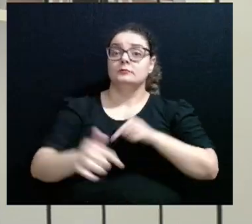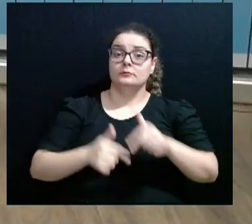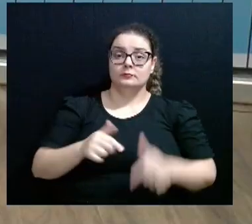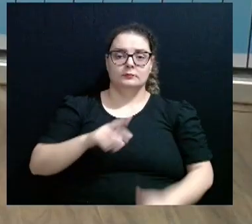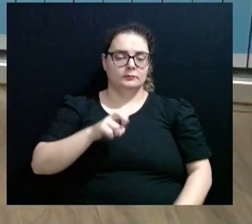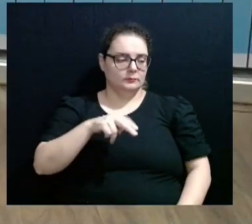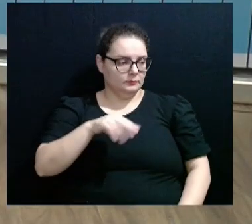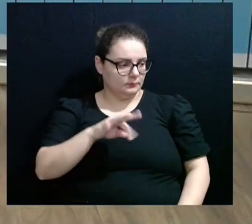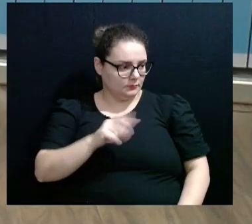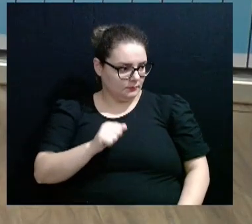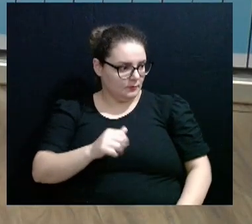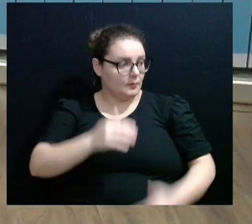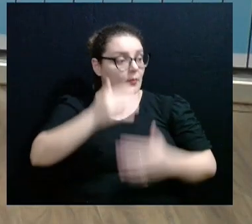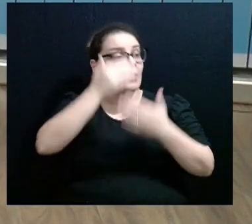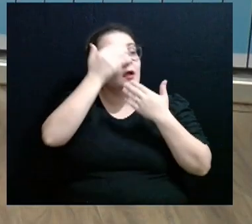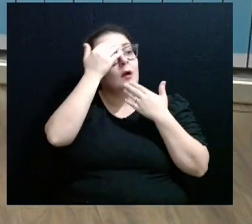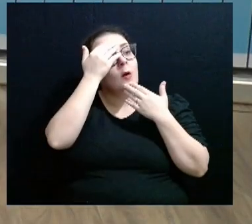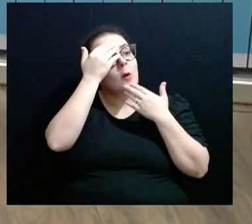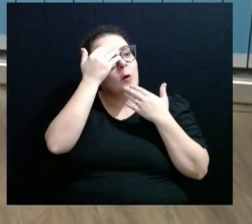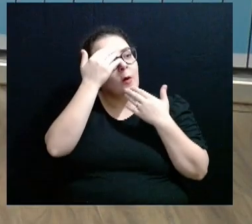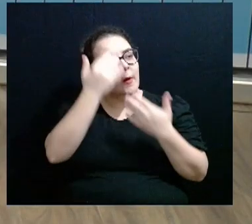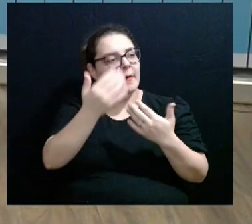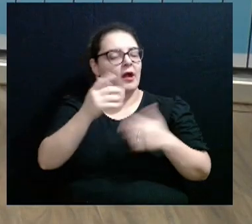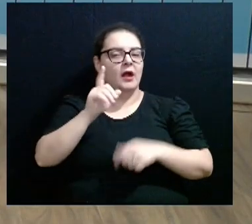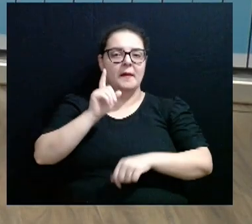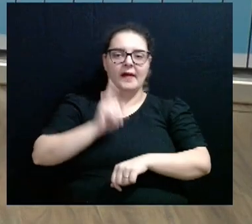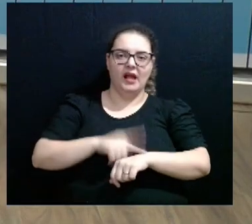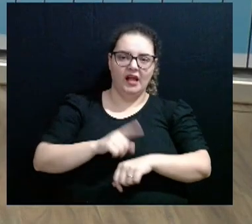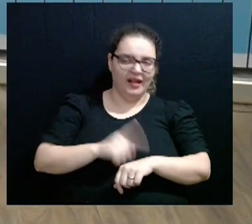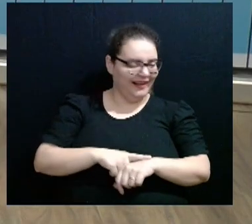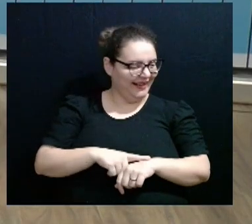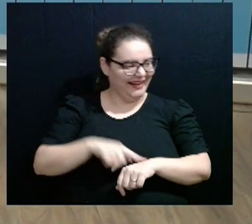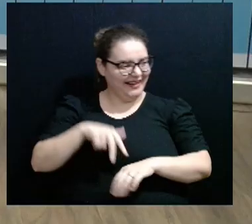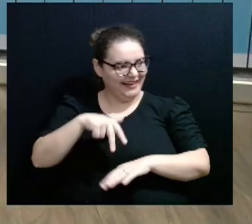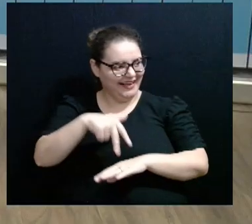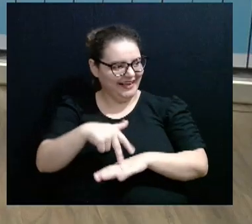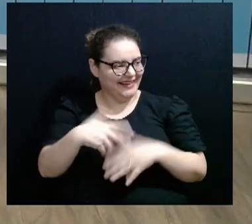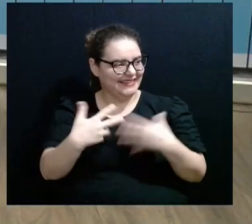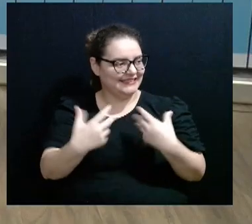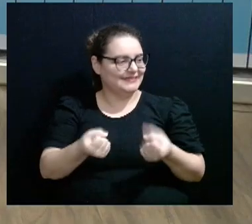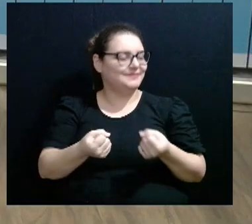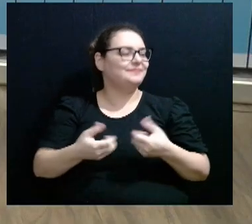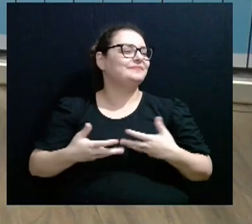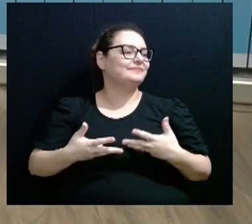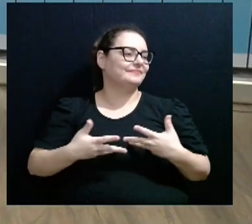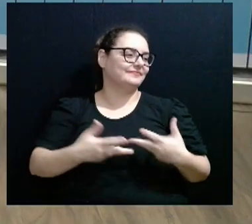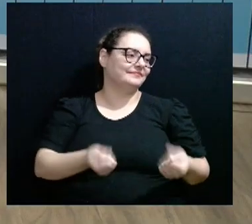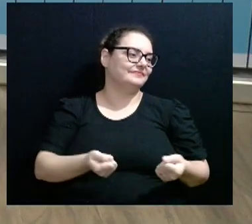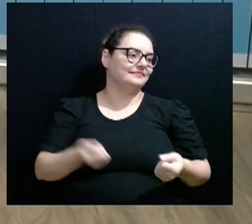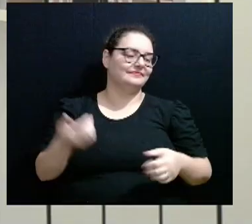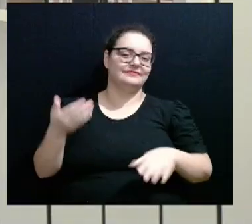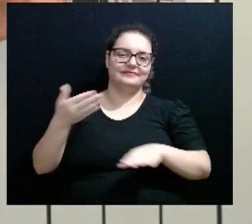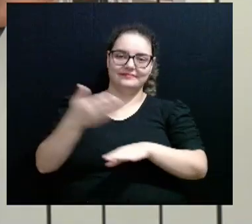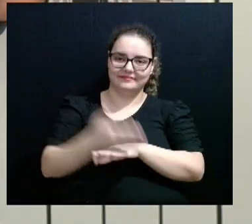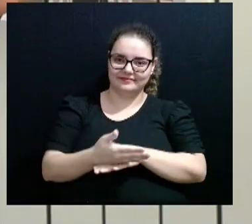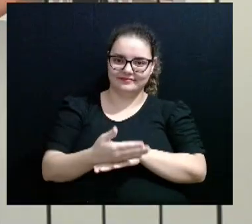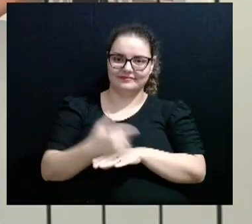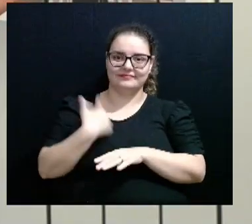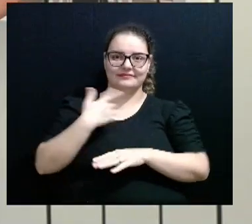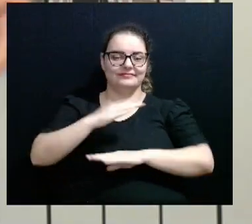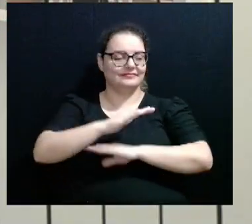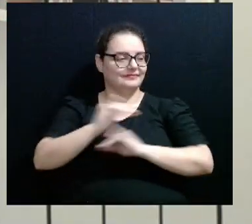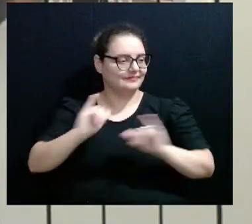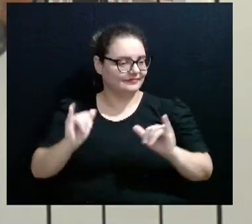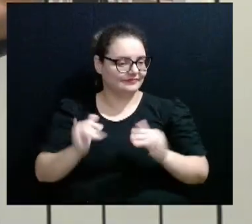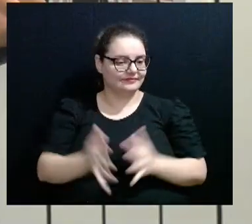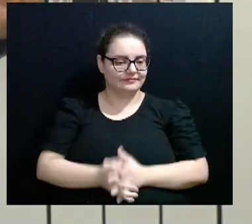primeiramente, muito obrigado pela disponibilidade do seu tempo, ter aceito o convite para participar aqui do nosso telejornal. E